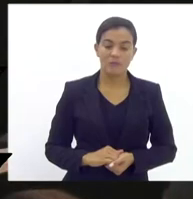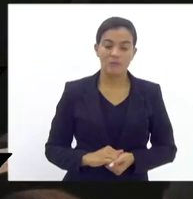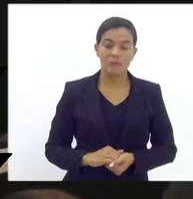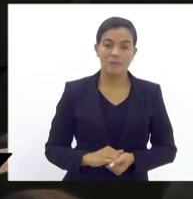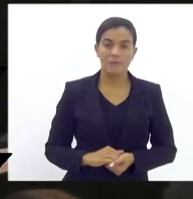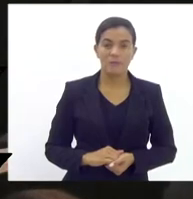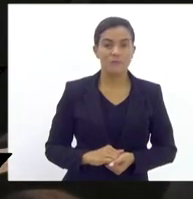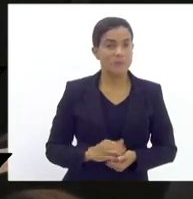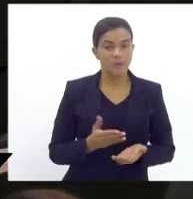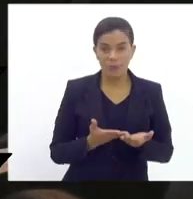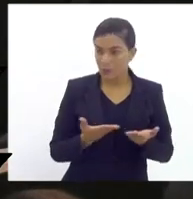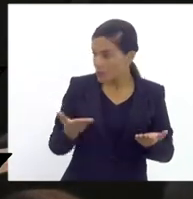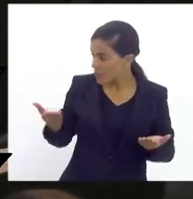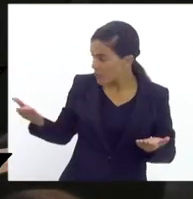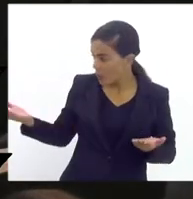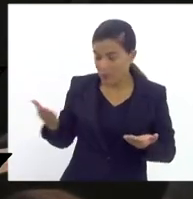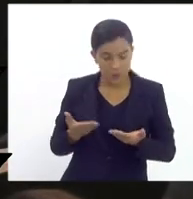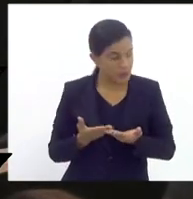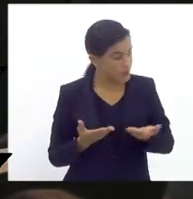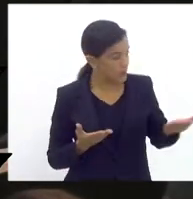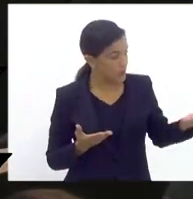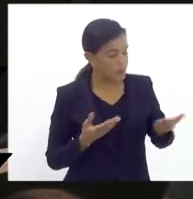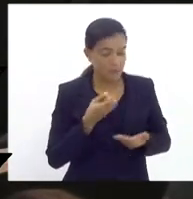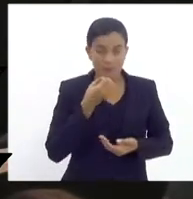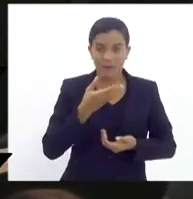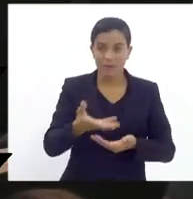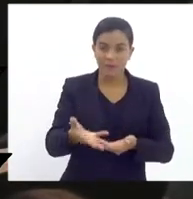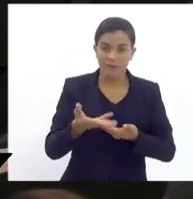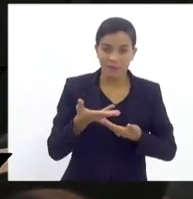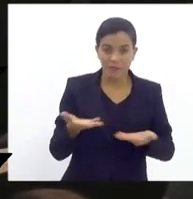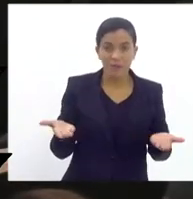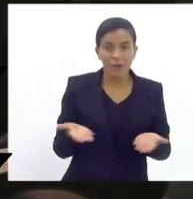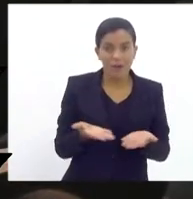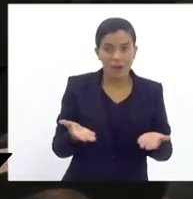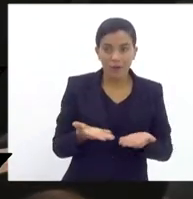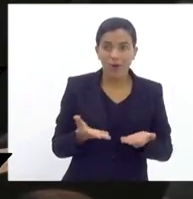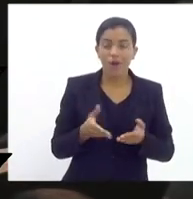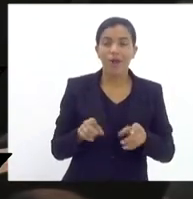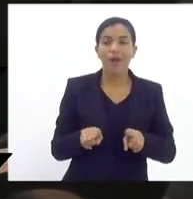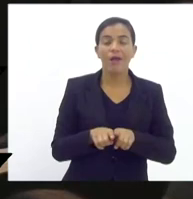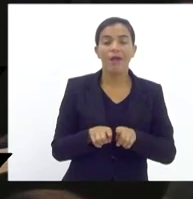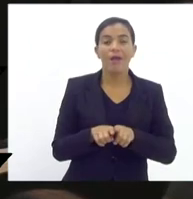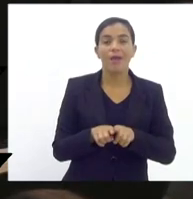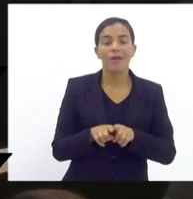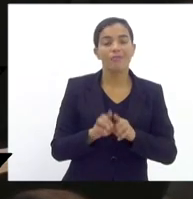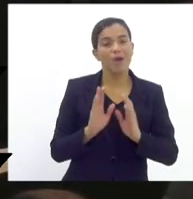sejam todos muito bem-vindos aqui como falei Esse é um bloco que a gente Chamas